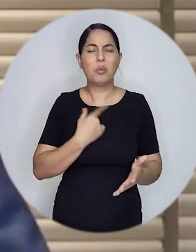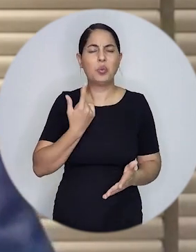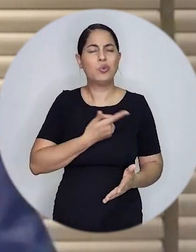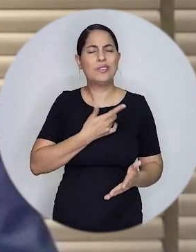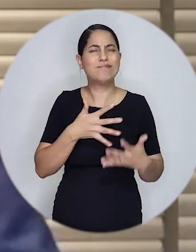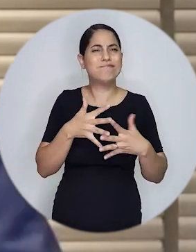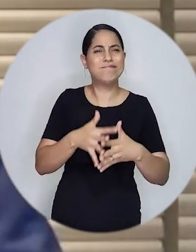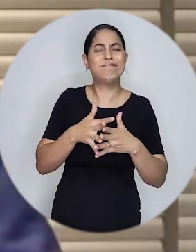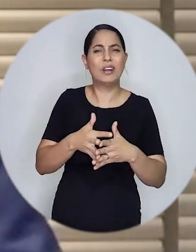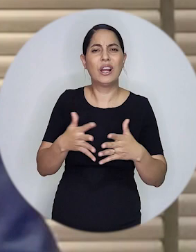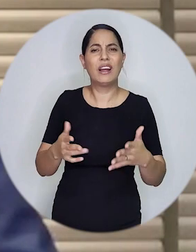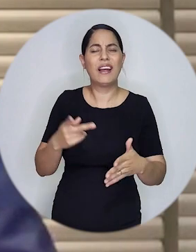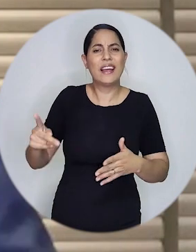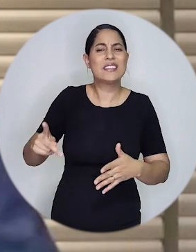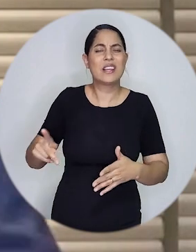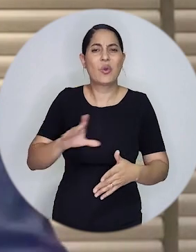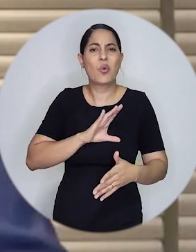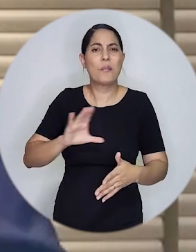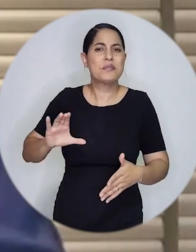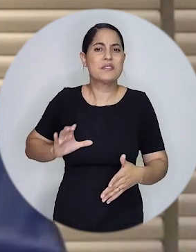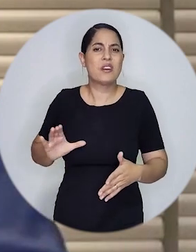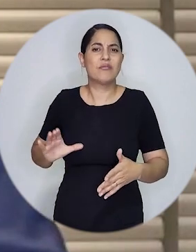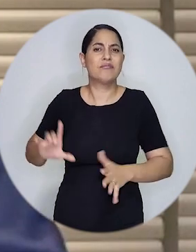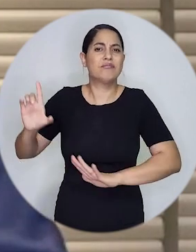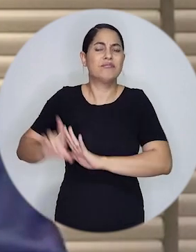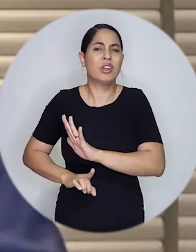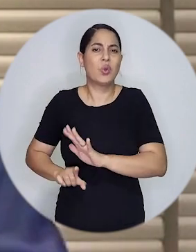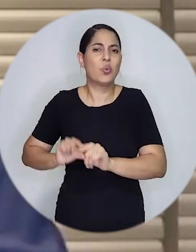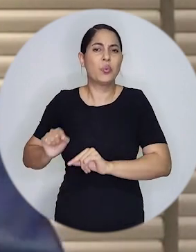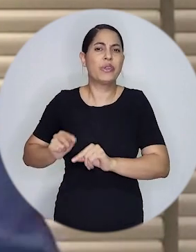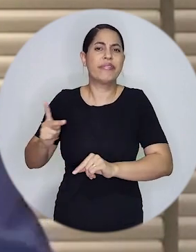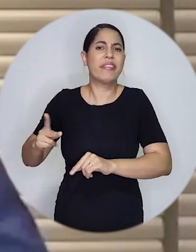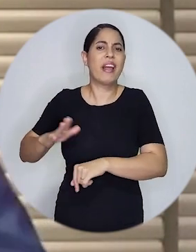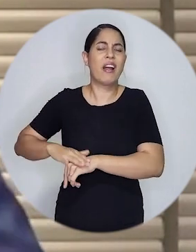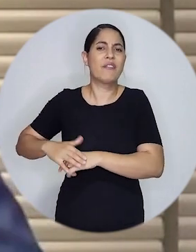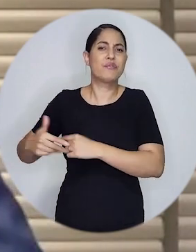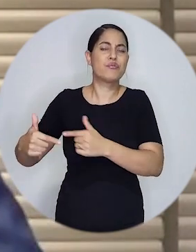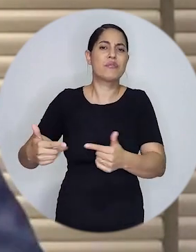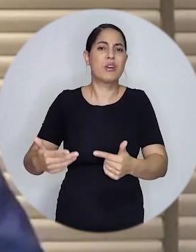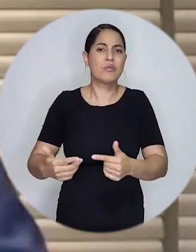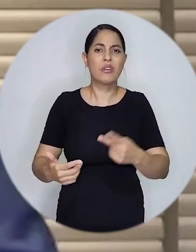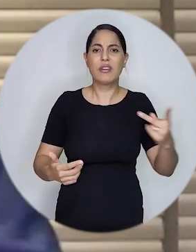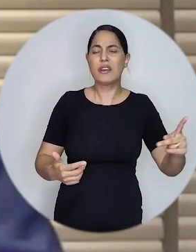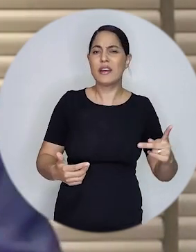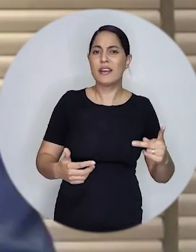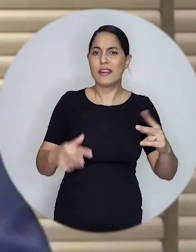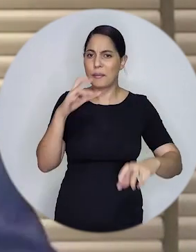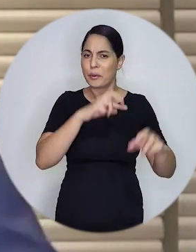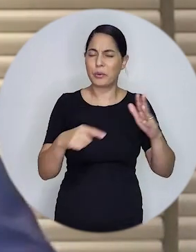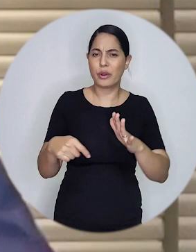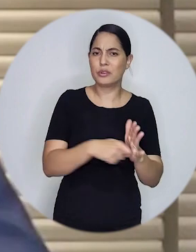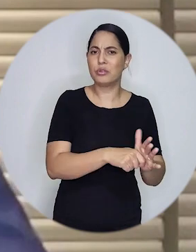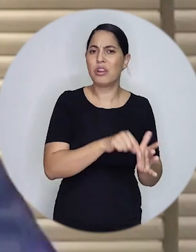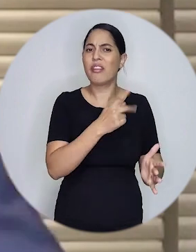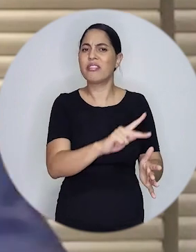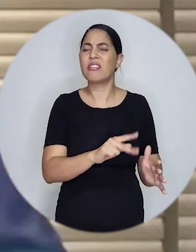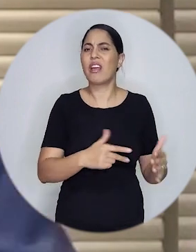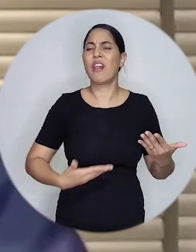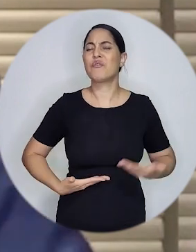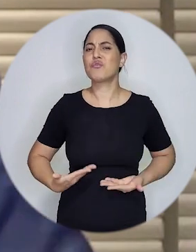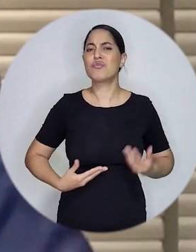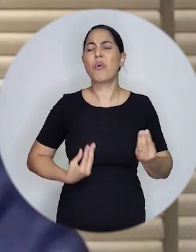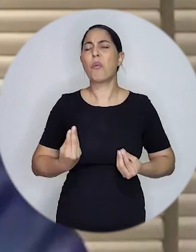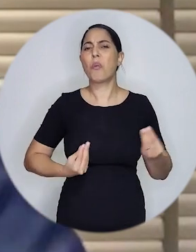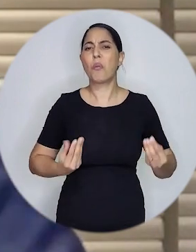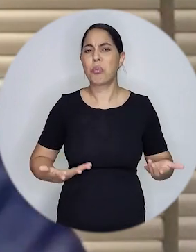ações, muitas vezes não ficando muito claro o que a comissão de prerrogativas faz e o que uma procuradoria faz. Então nós tratamos de